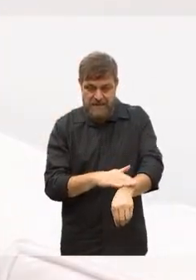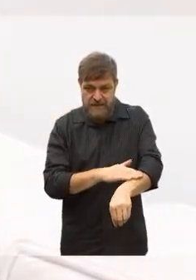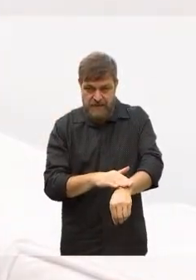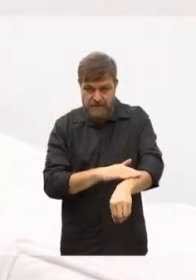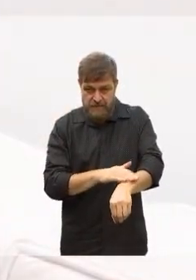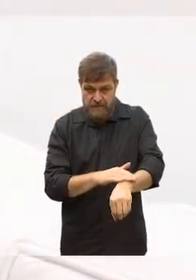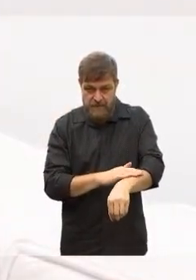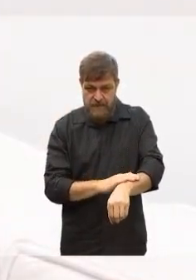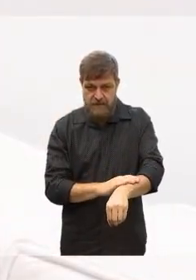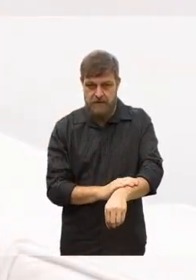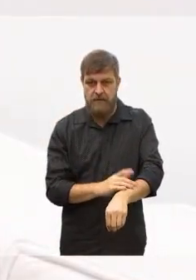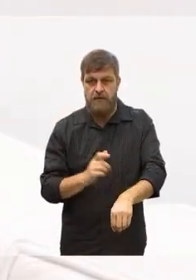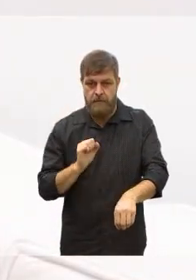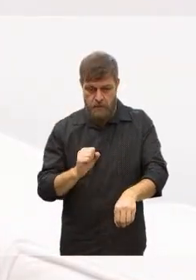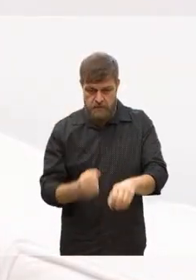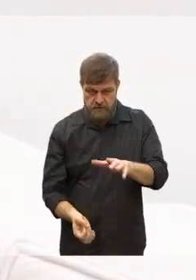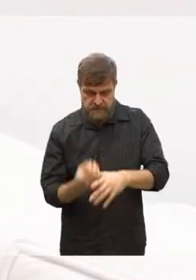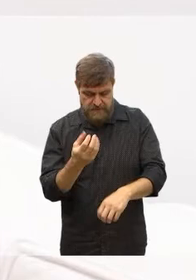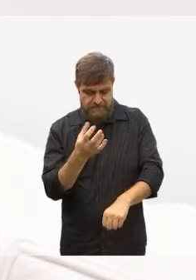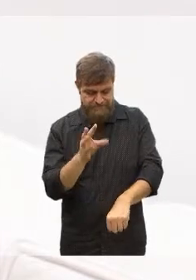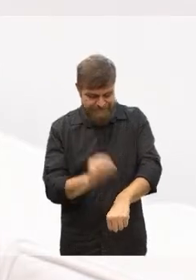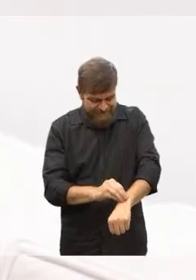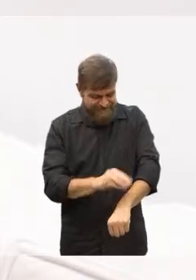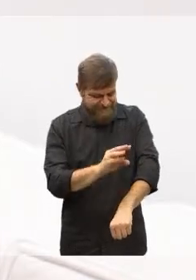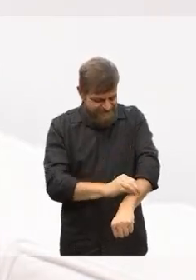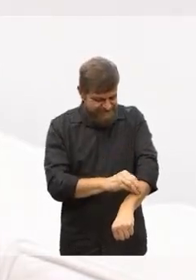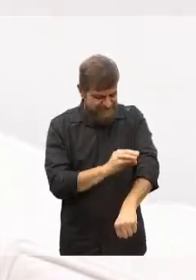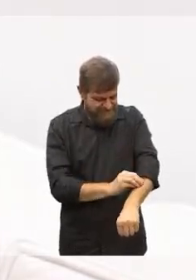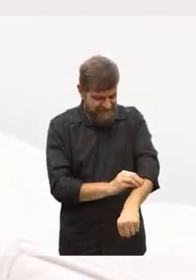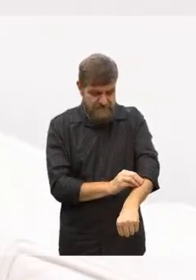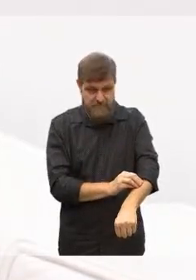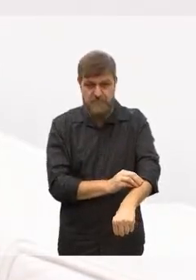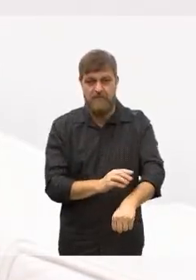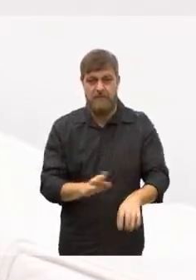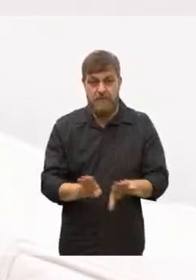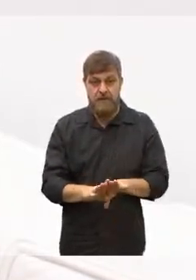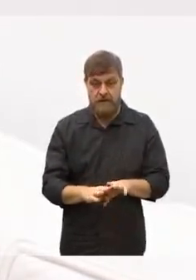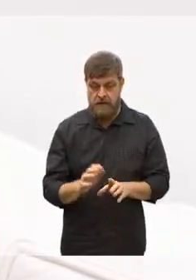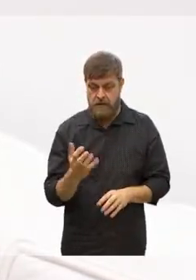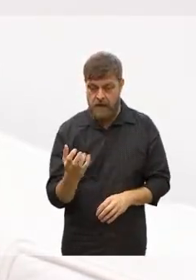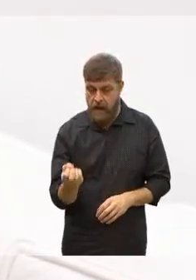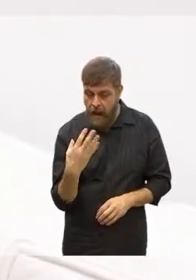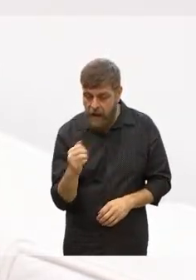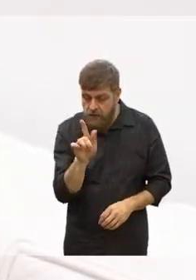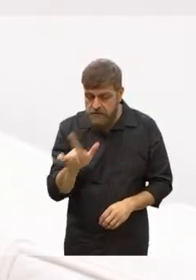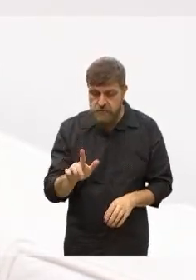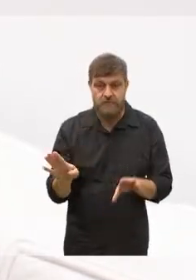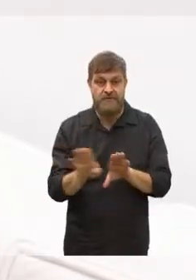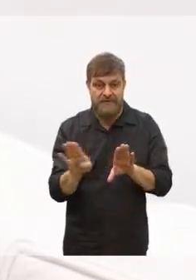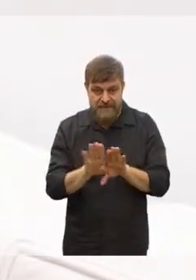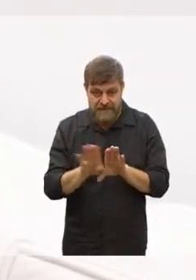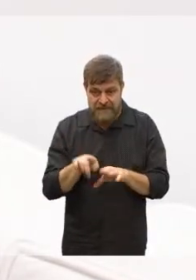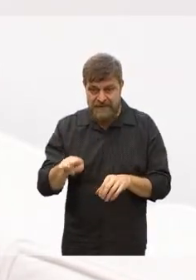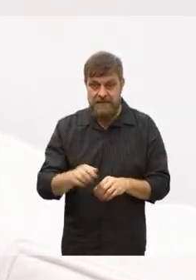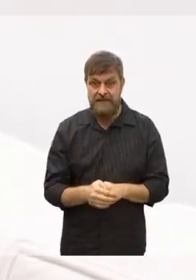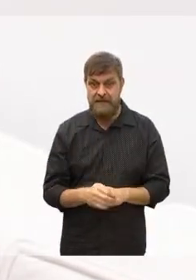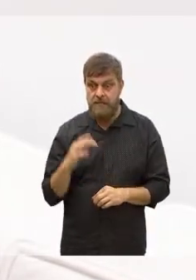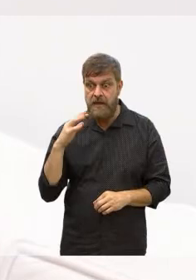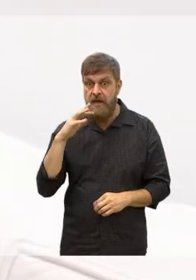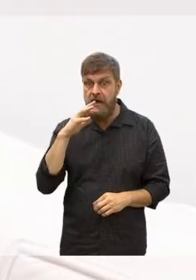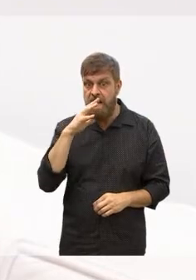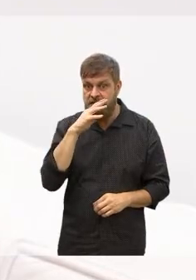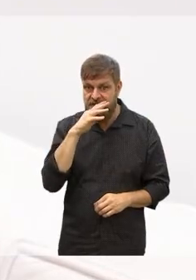Então você mancha pelo calor. E a luz azul também tem a liberação do calor. Ela também esquenta a